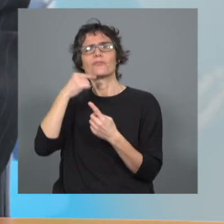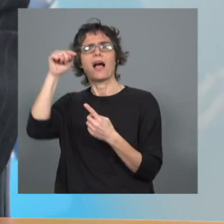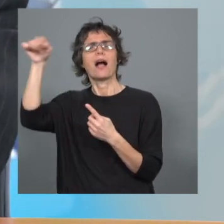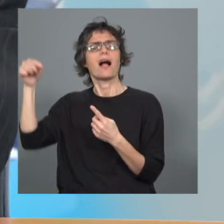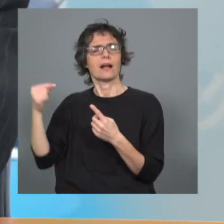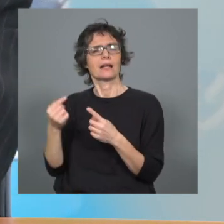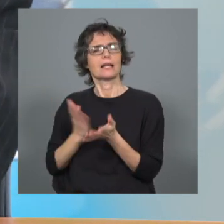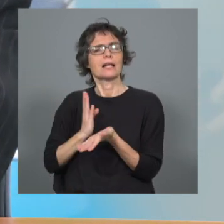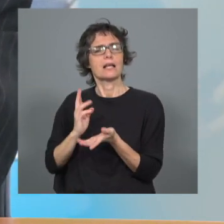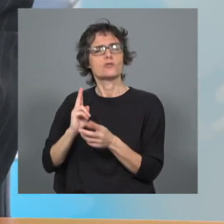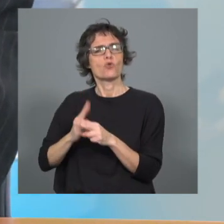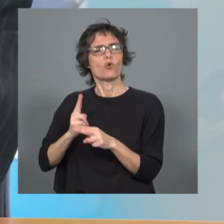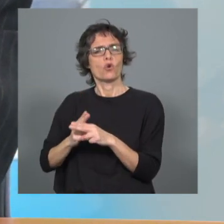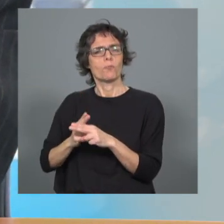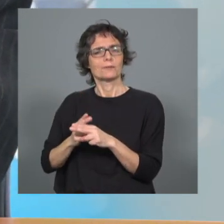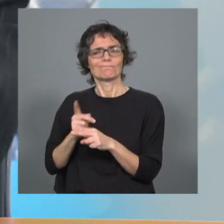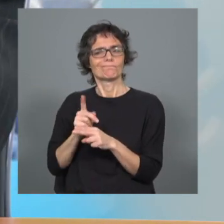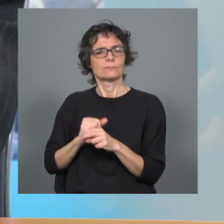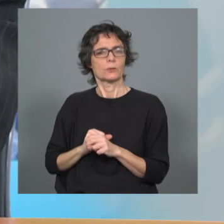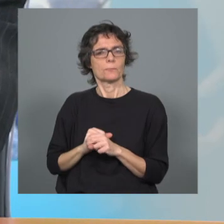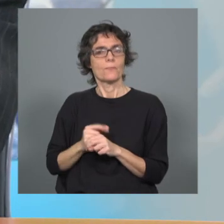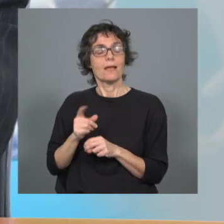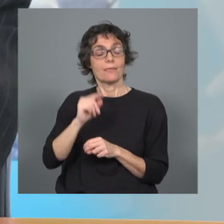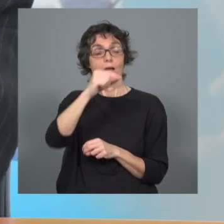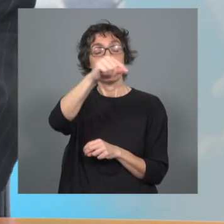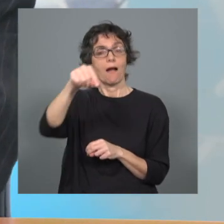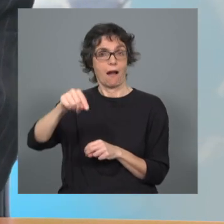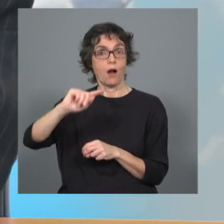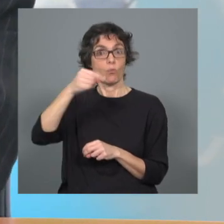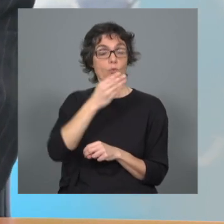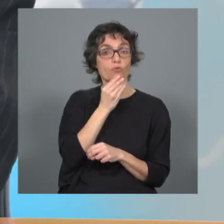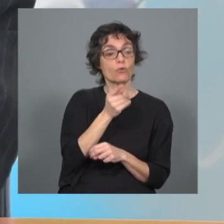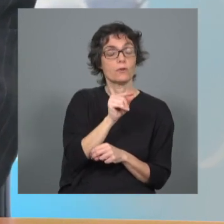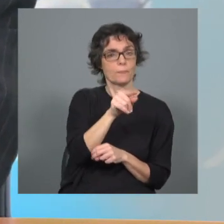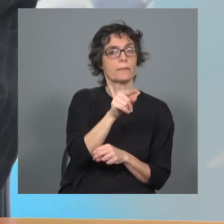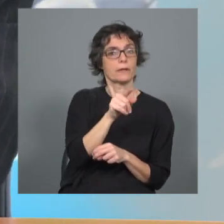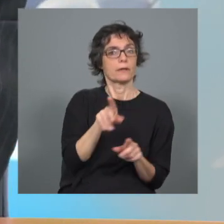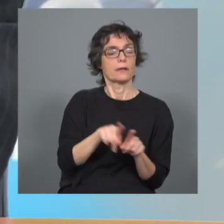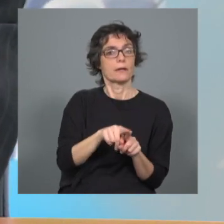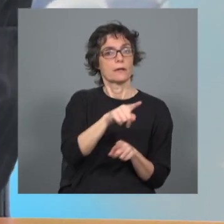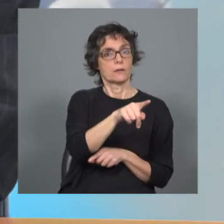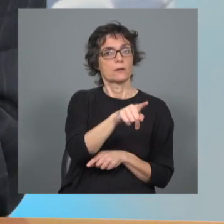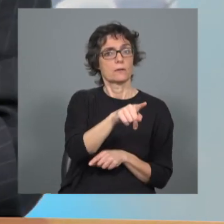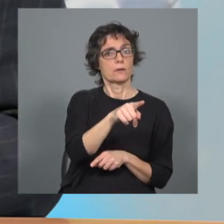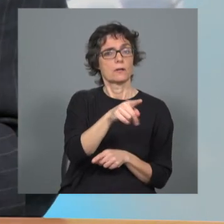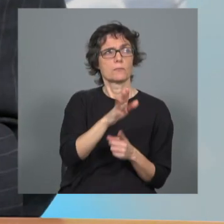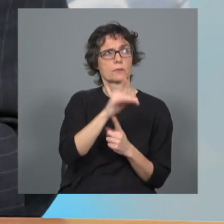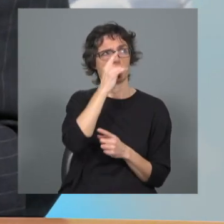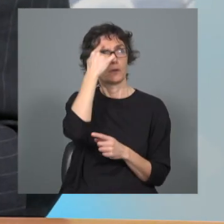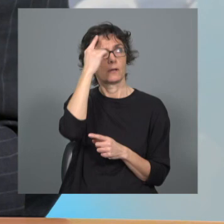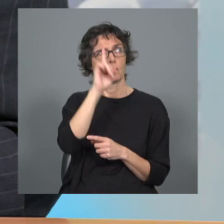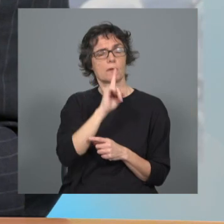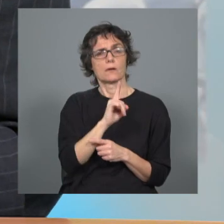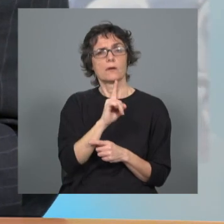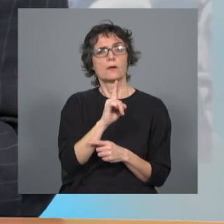Há memórias de momentos em que os próprios judeus a utilizaram. E a utilizaram, por exemplo, estou a lembrar-me